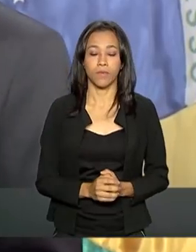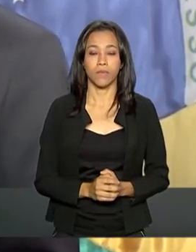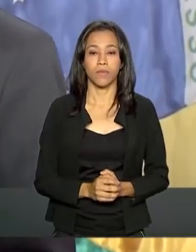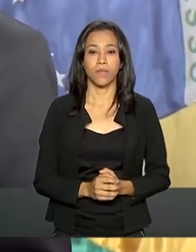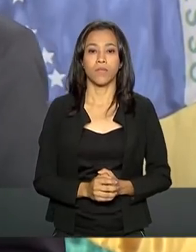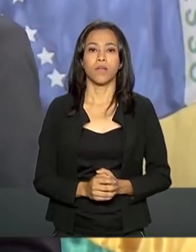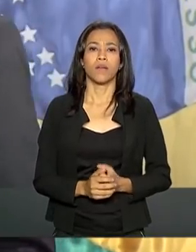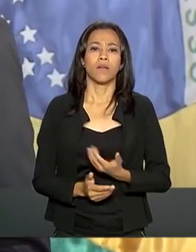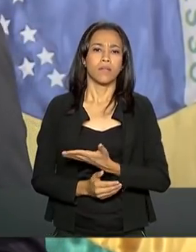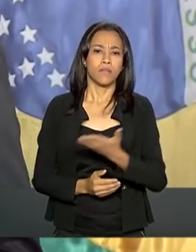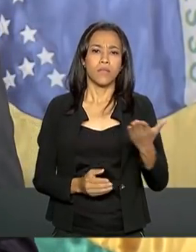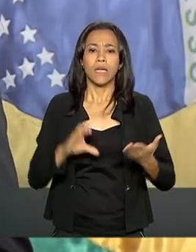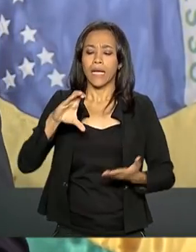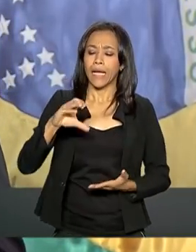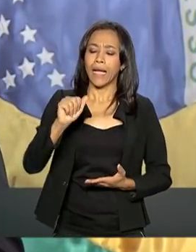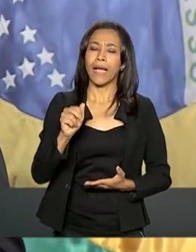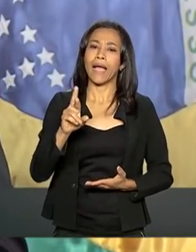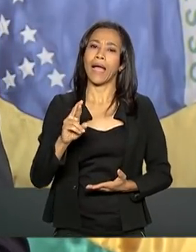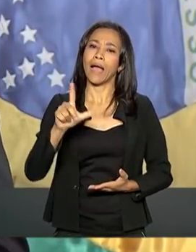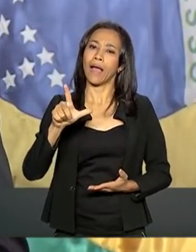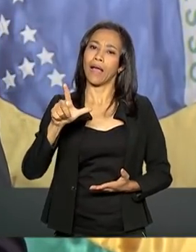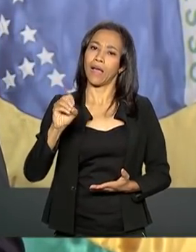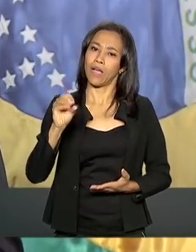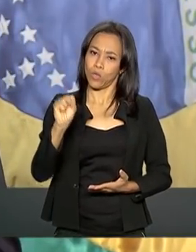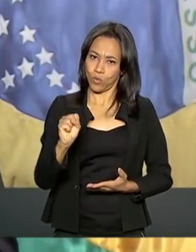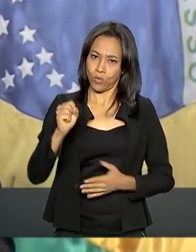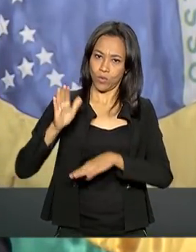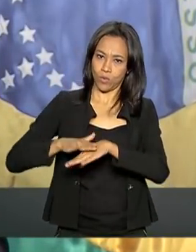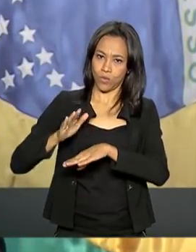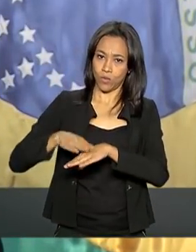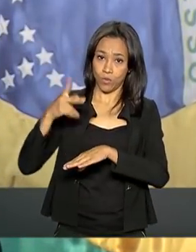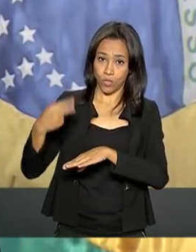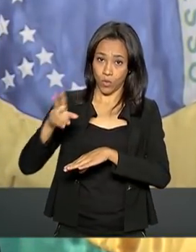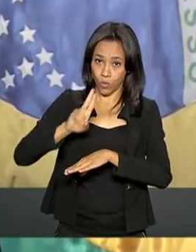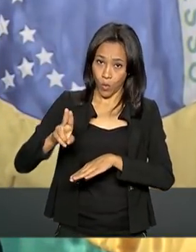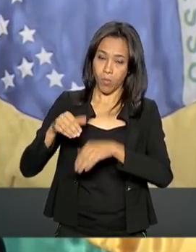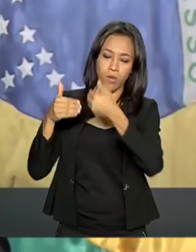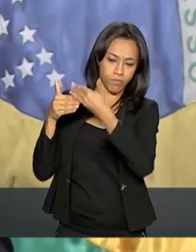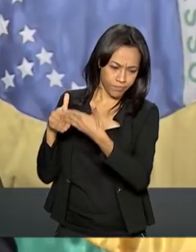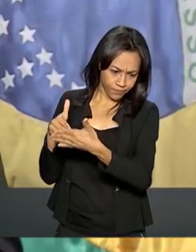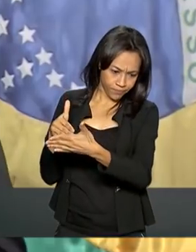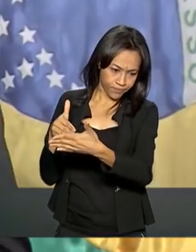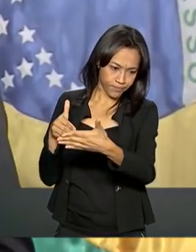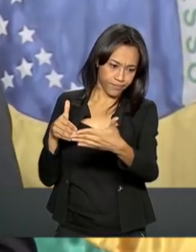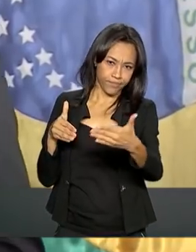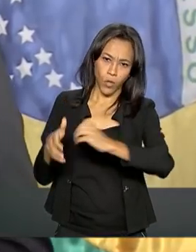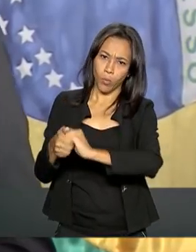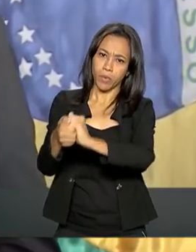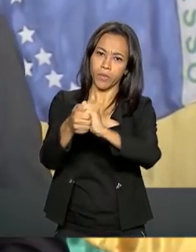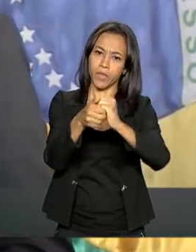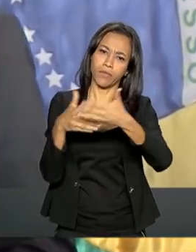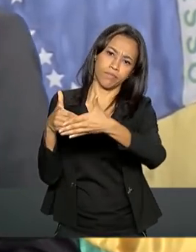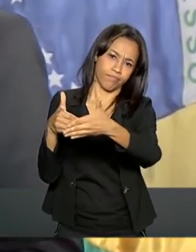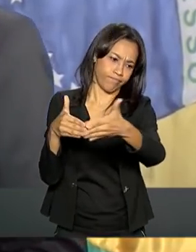prezado Carlos Duarte, em nome de quem eu cumprimento todas as autoridades aqui